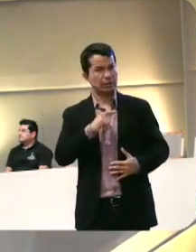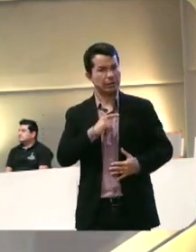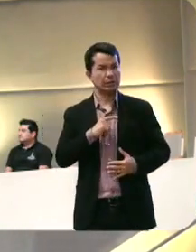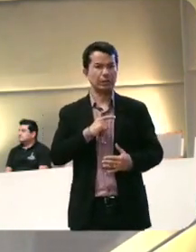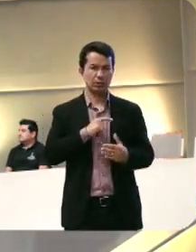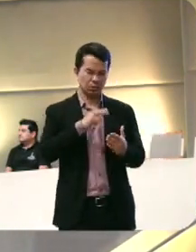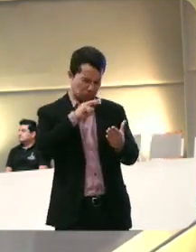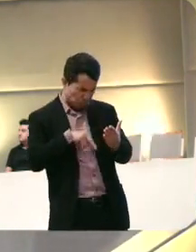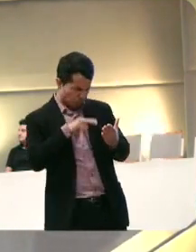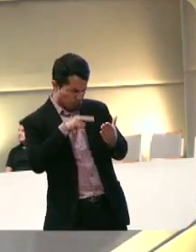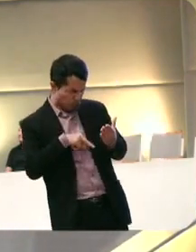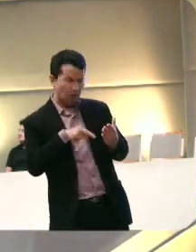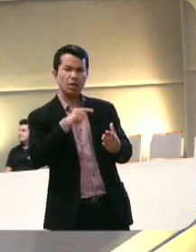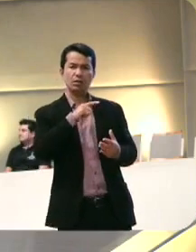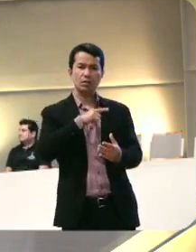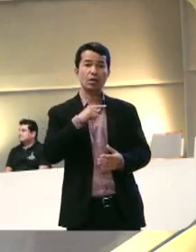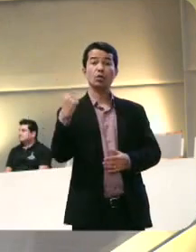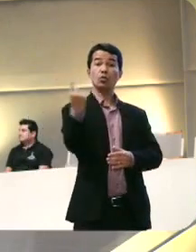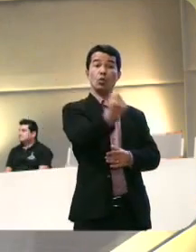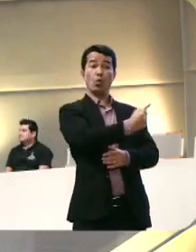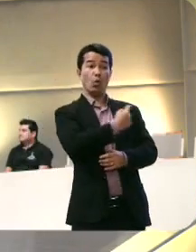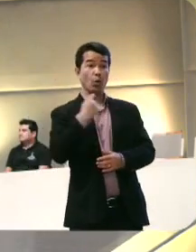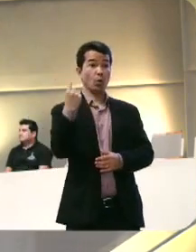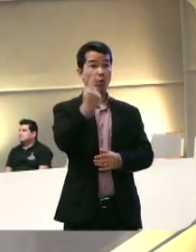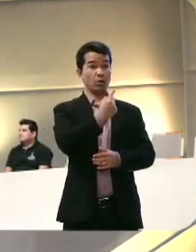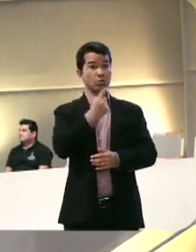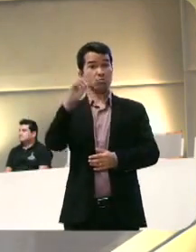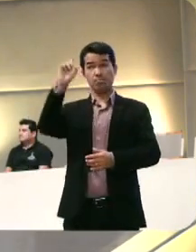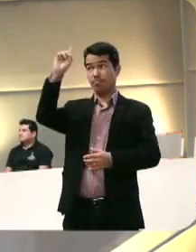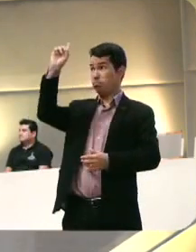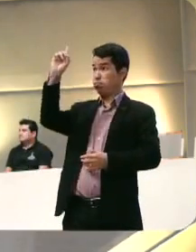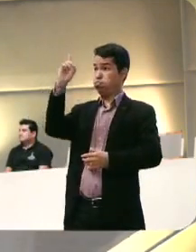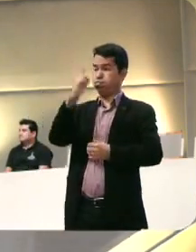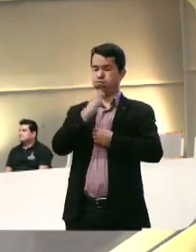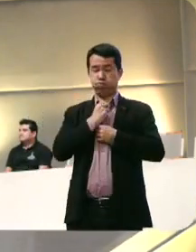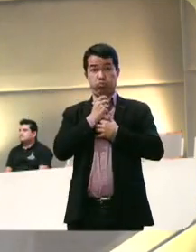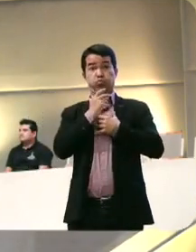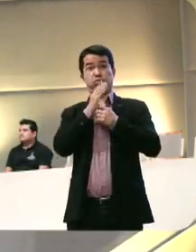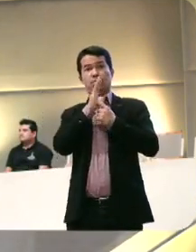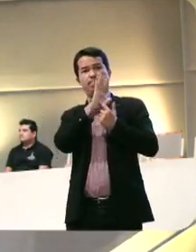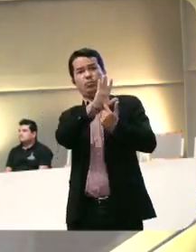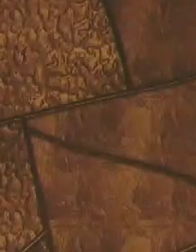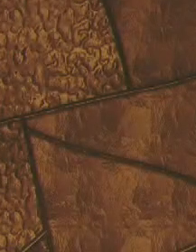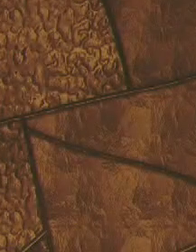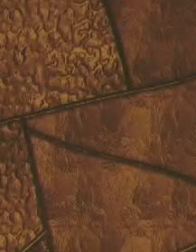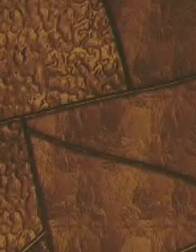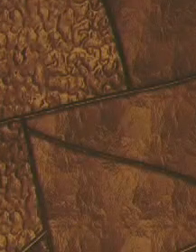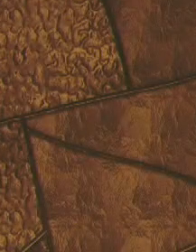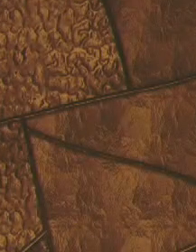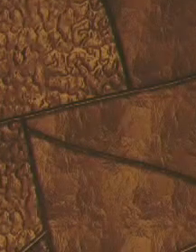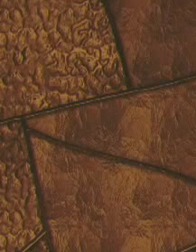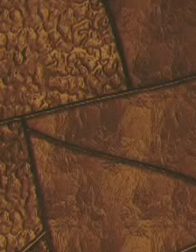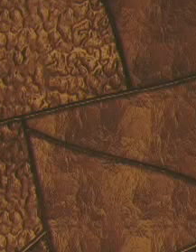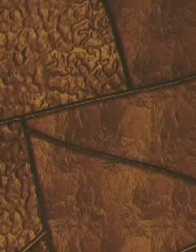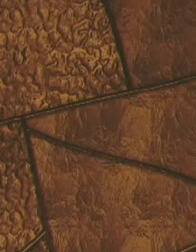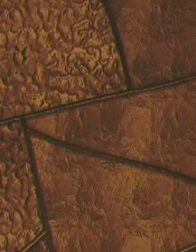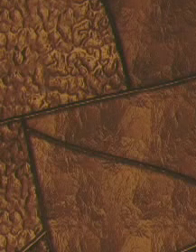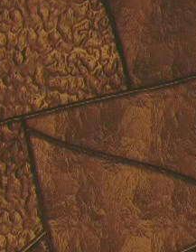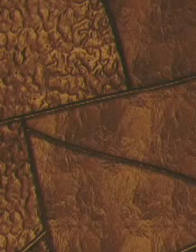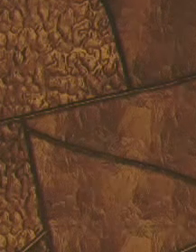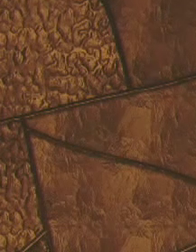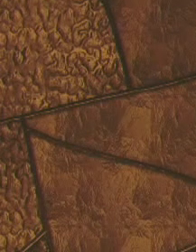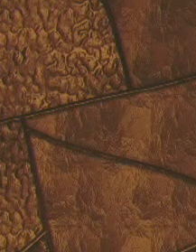a presença perceptível de Deus quer se manifestar. Em 1 Coríntios 6, versículo 19, a Bíblia diz assim: acaso